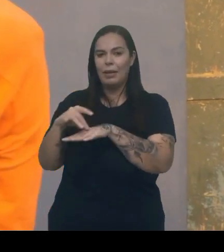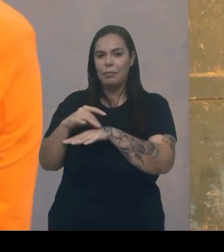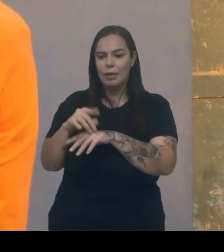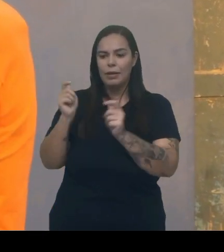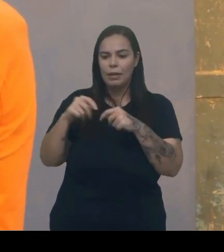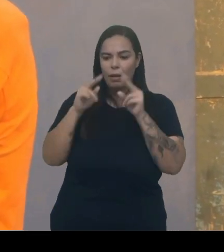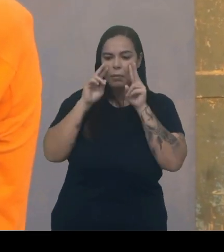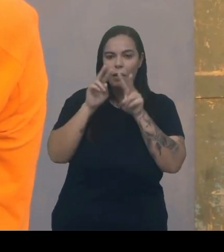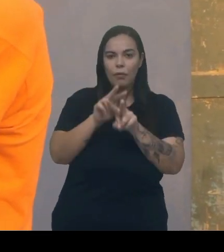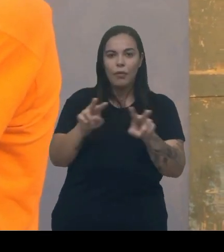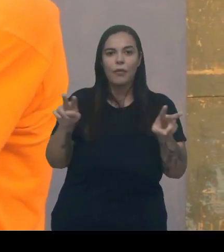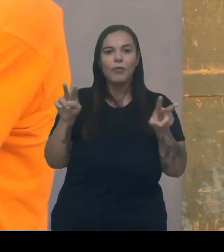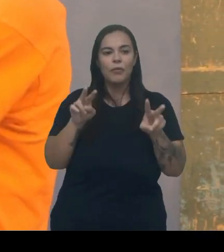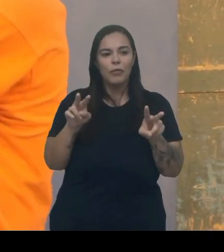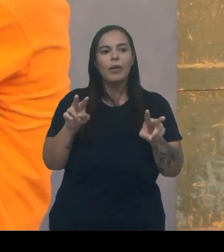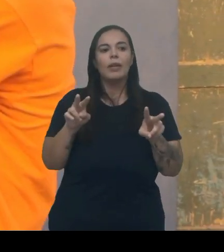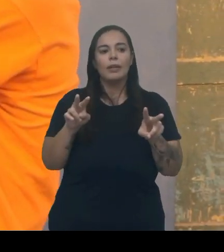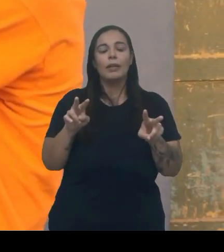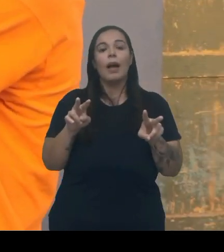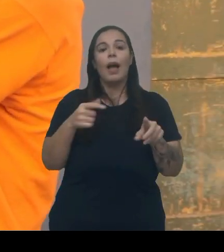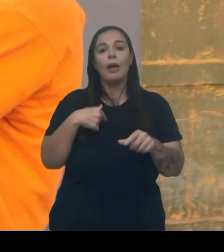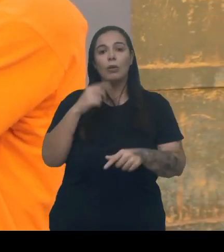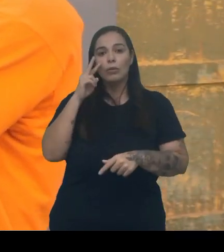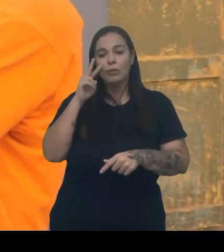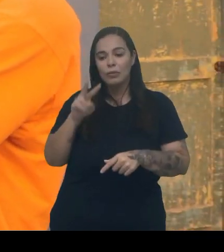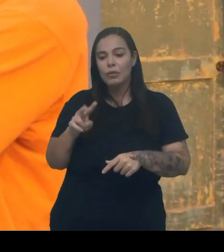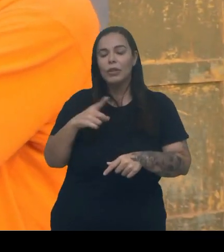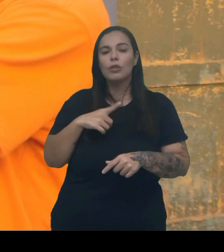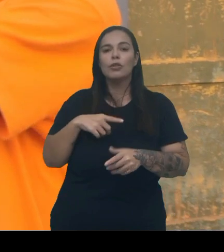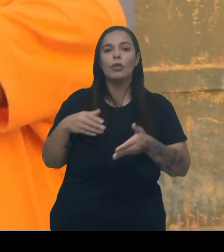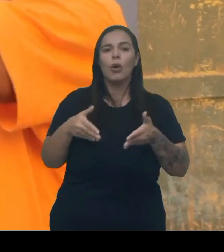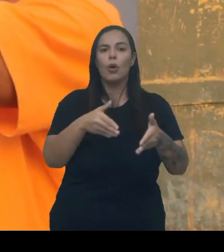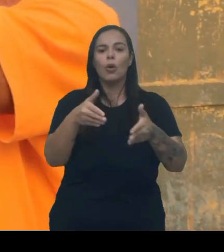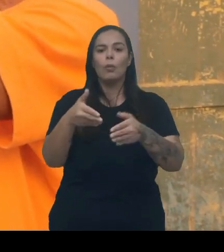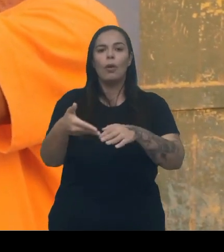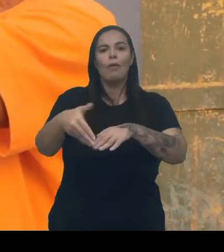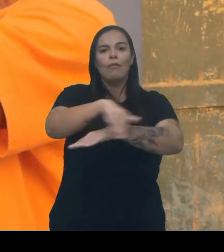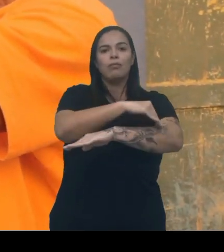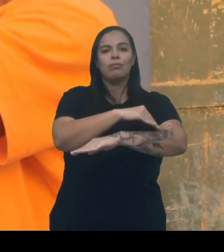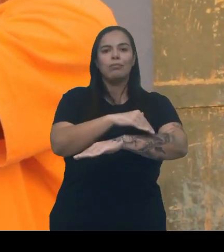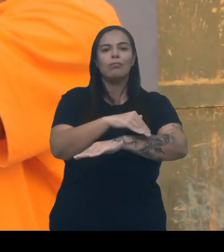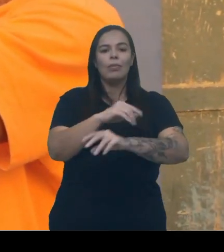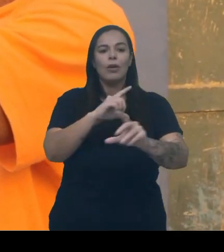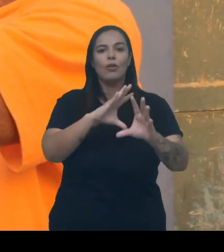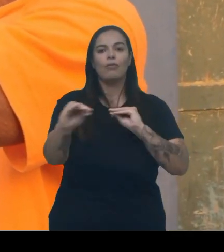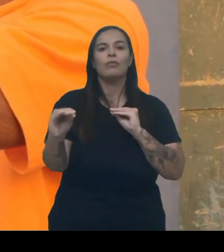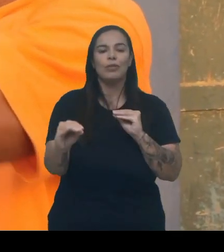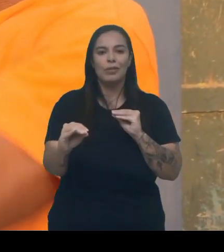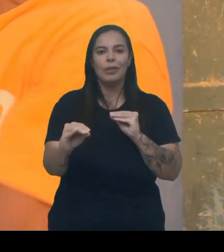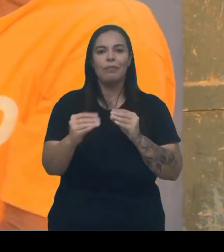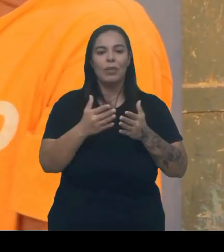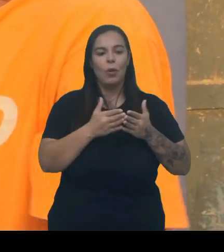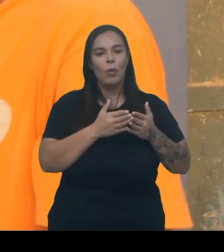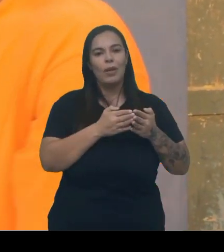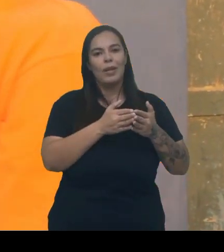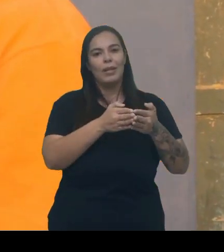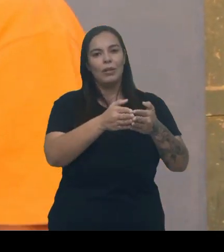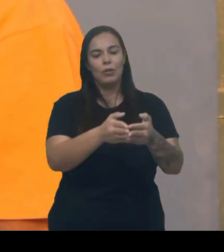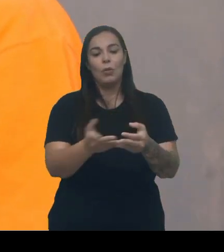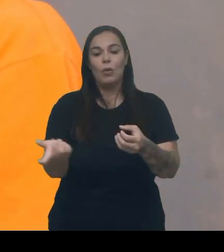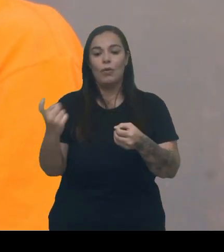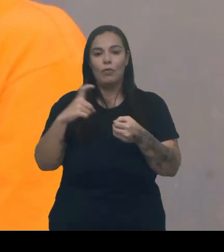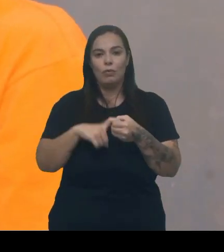daqui mesmo você vê, não vê? Então exatamente, ela vinha, quando chegava ali, ela já tomava o rumo para fora. Aí as canoas